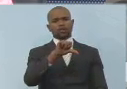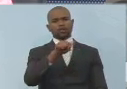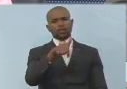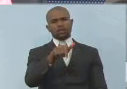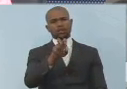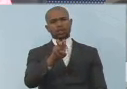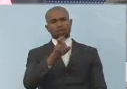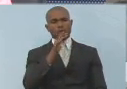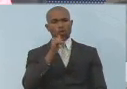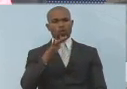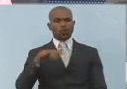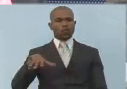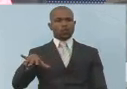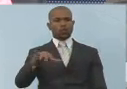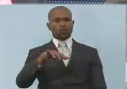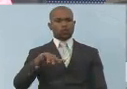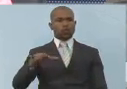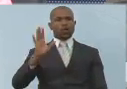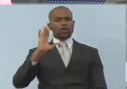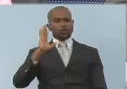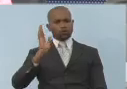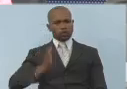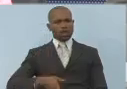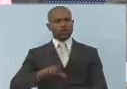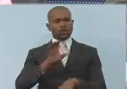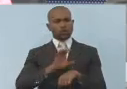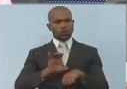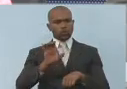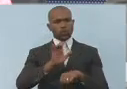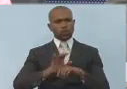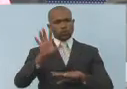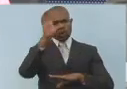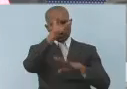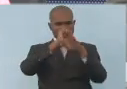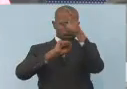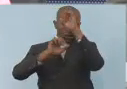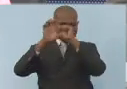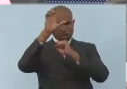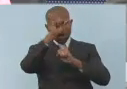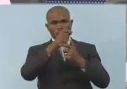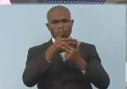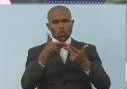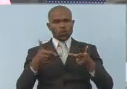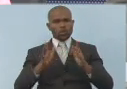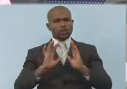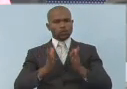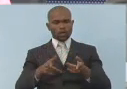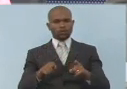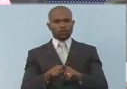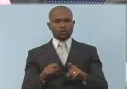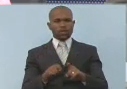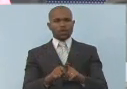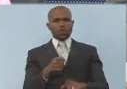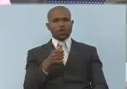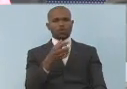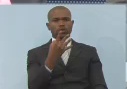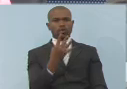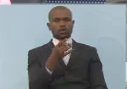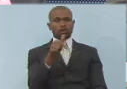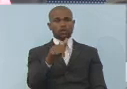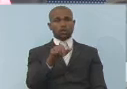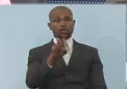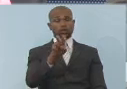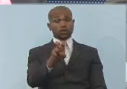975 servidores passando pelo esse programa de escolarização. Já são 475 servidores